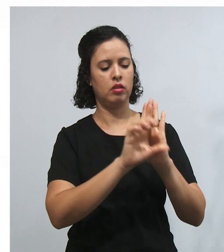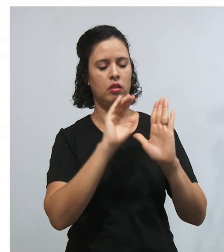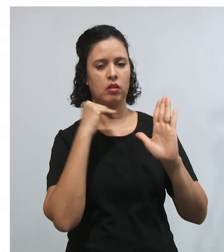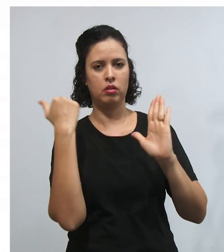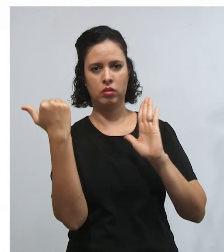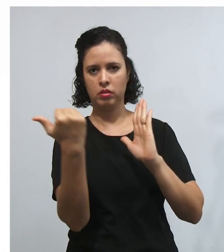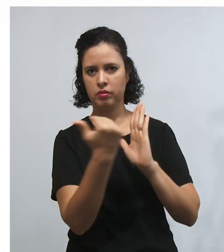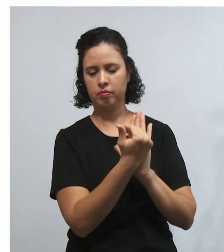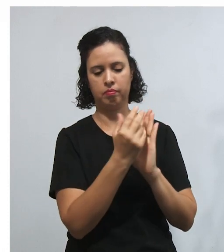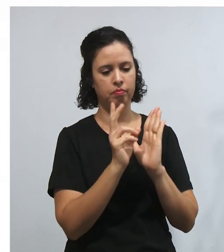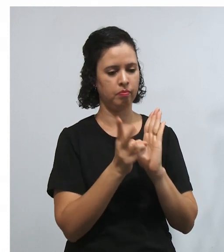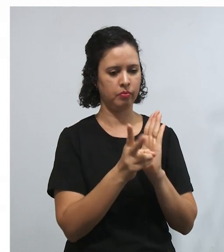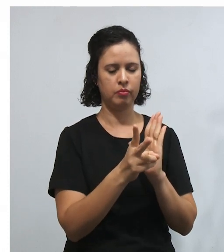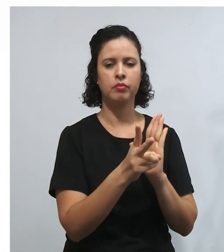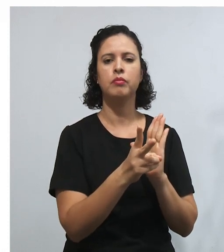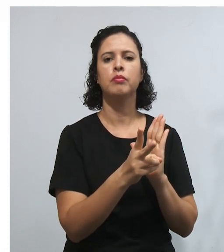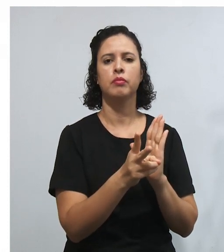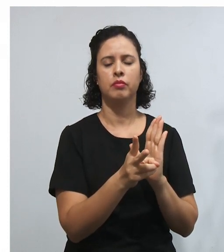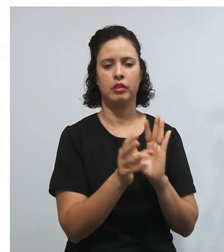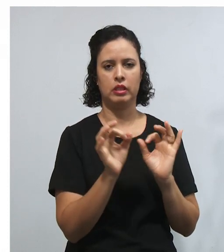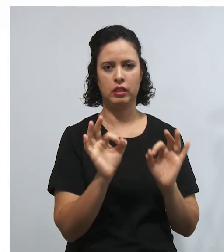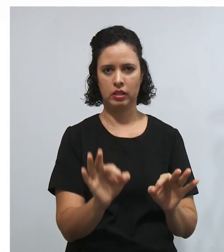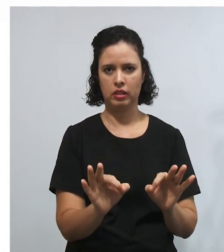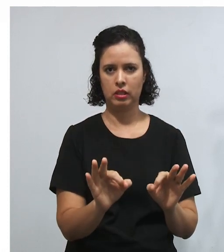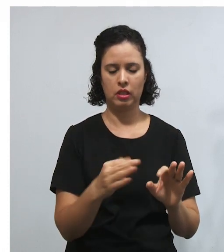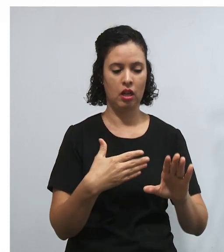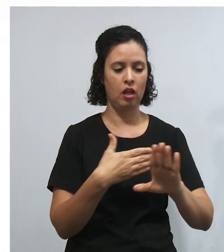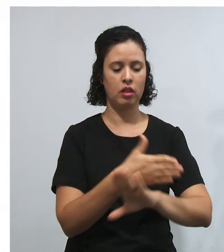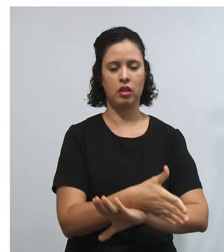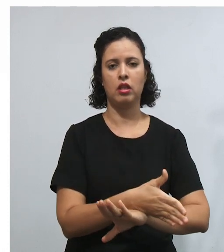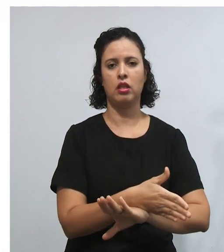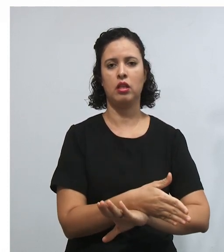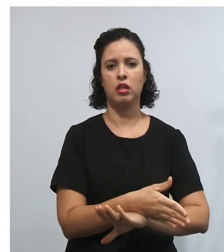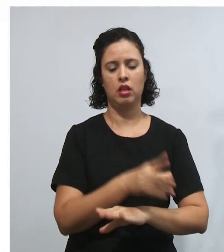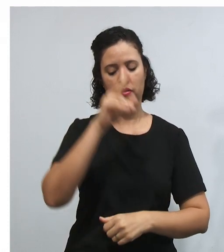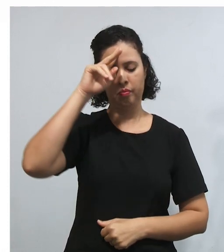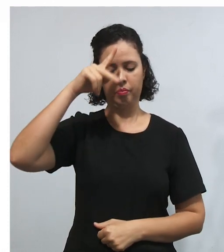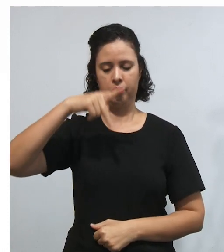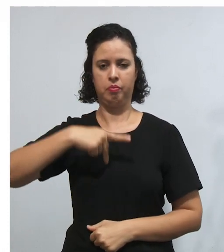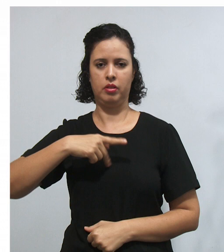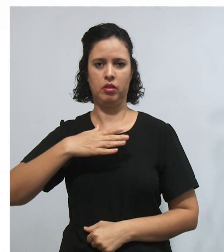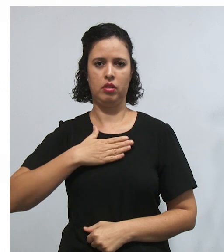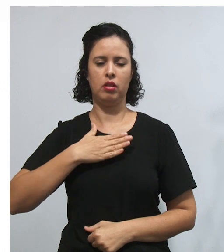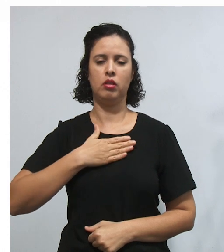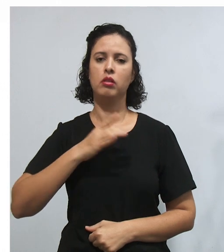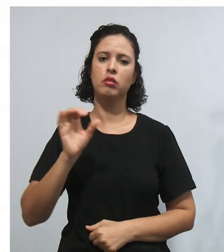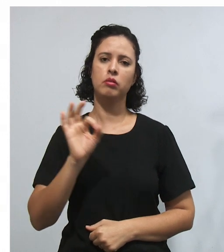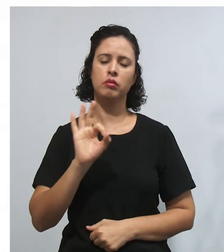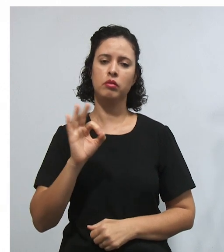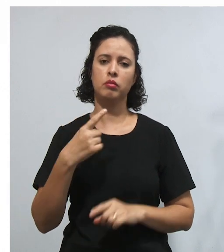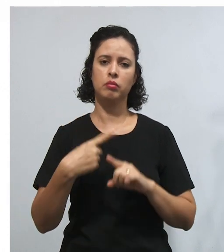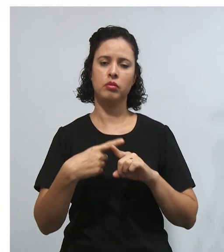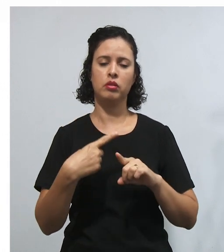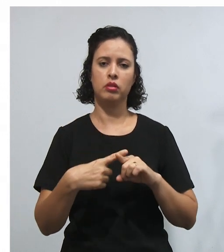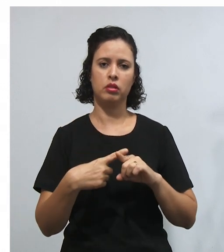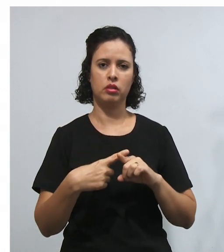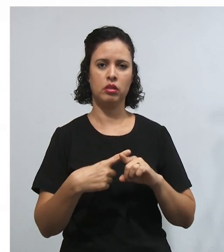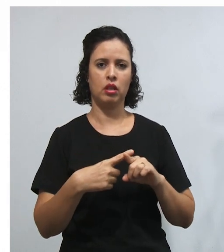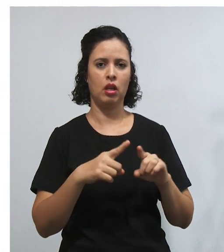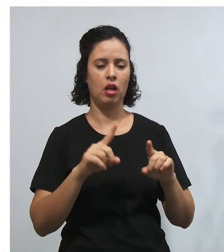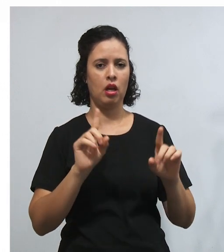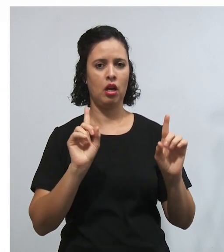da legalidade, tá certo? Então, ele não vai entrar nas questões subjetivas, porque aí ele estaria